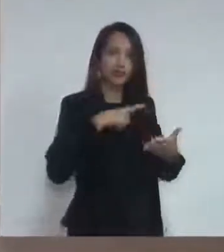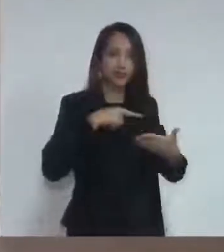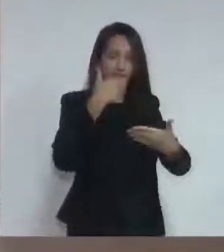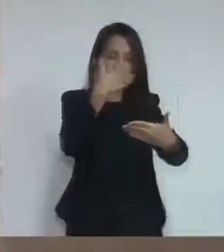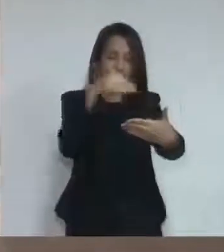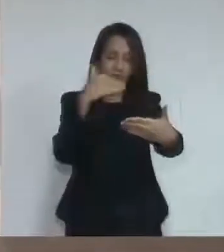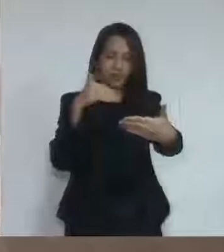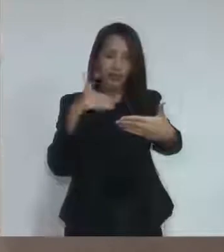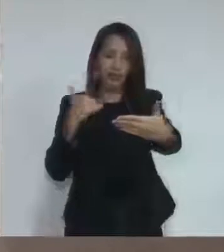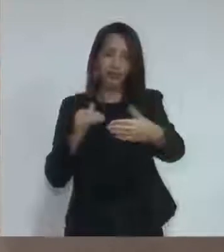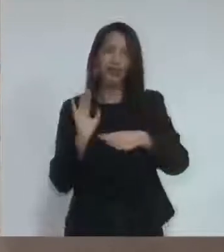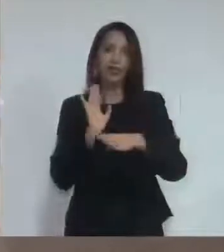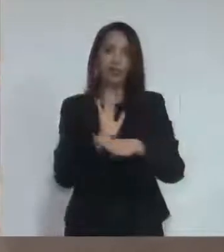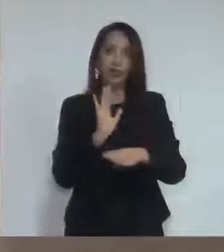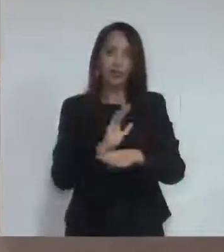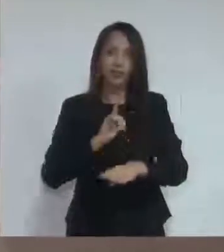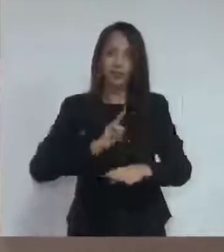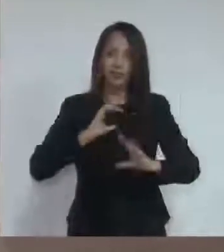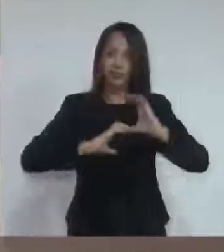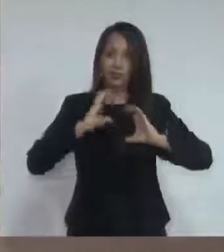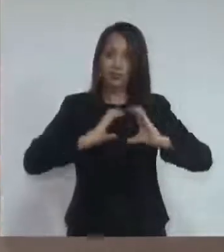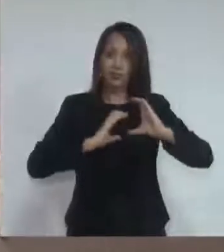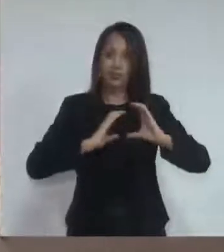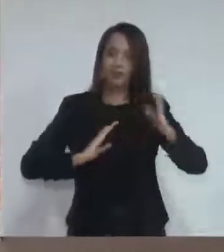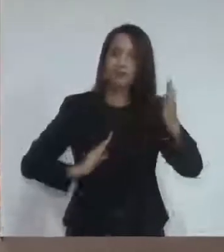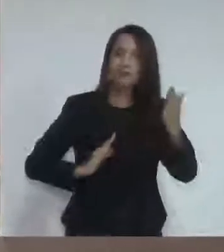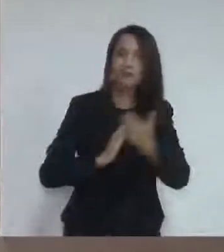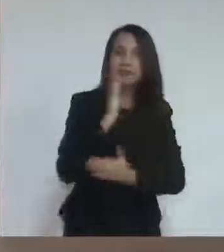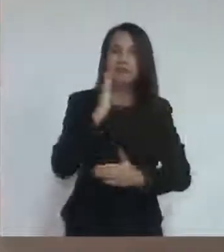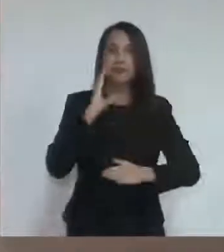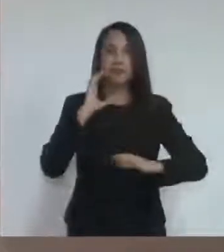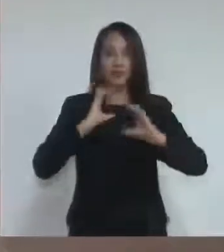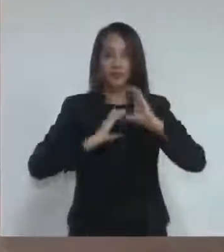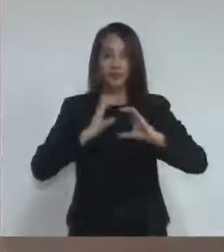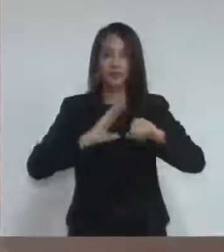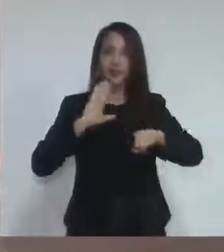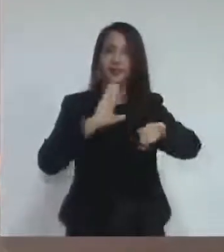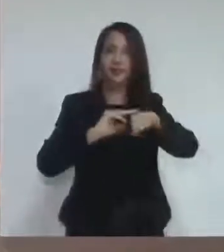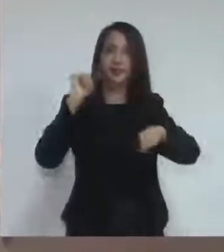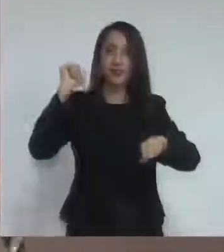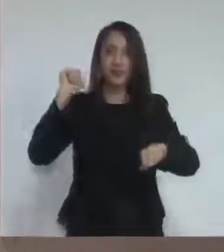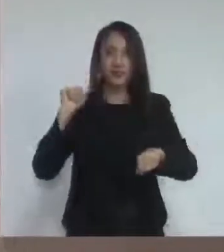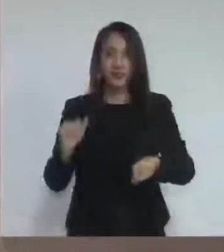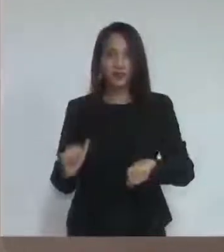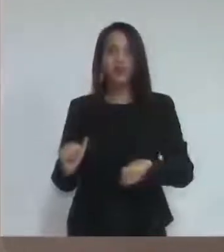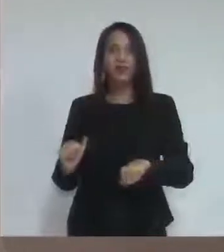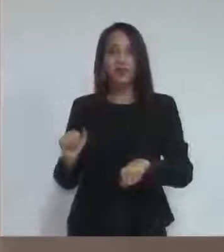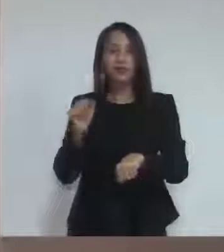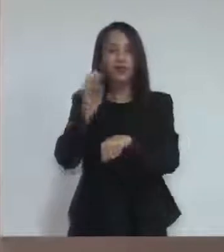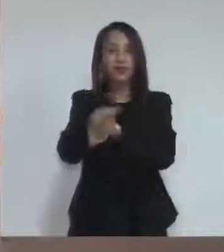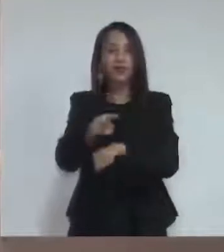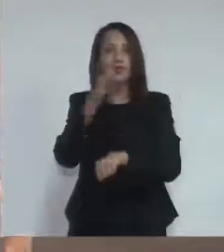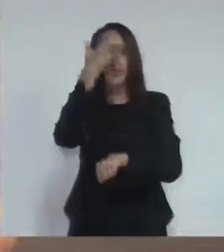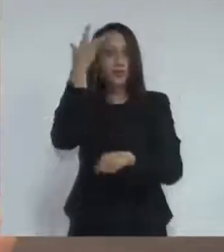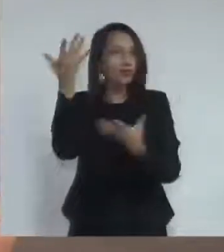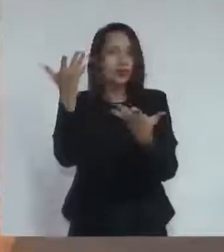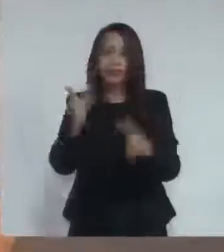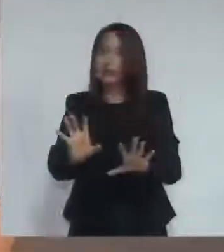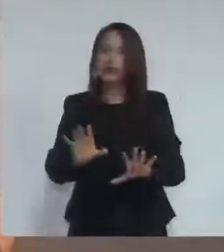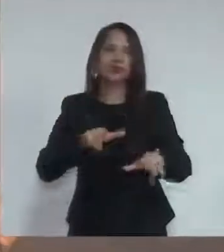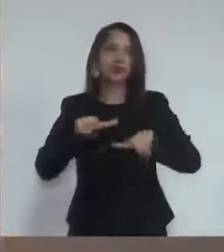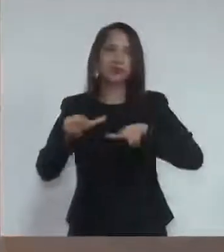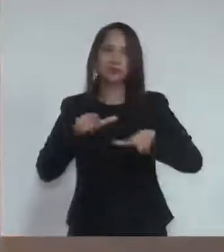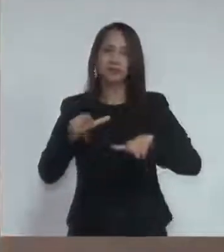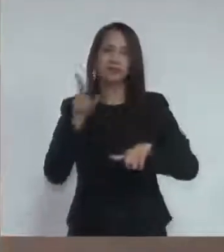de auxiliares que prestaram concurso, passaram nesse concurso, foram chamados e algumas dessas pessoas não quiseram trabalhar na